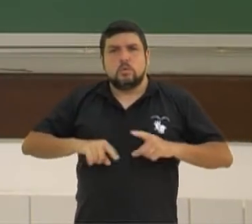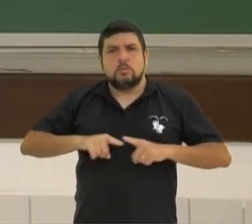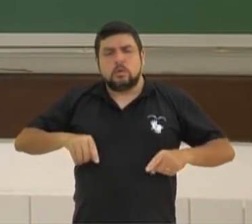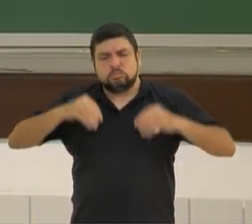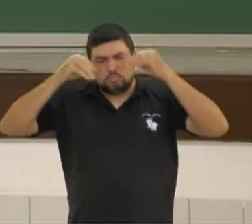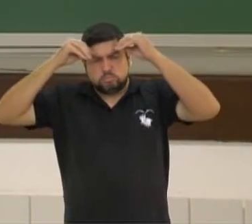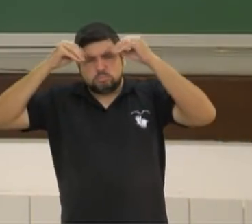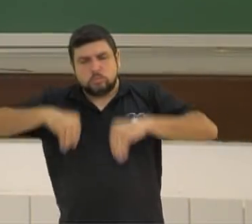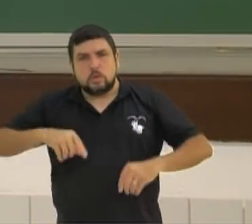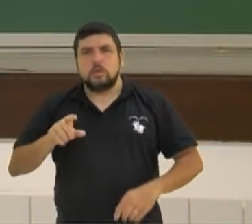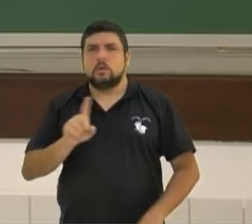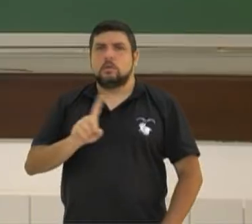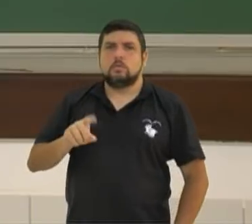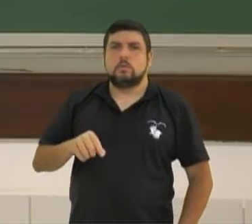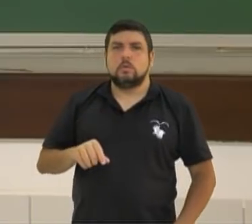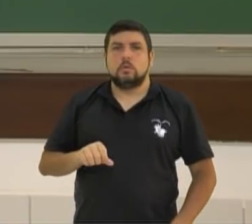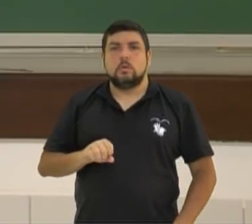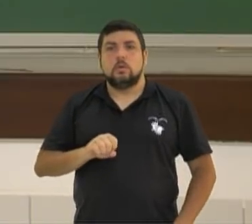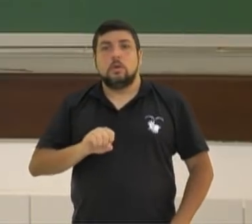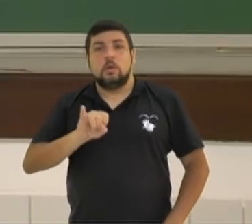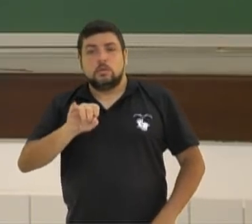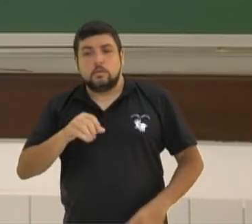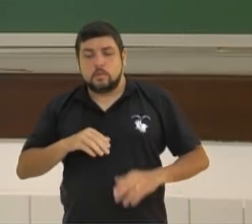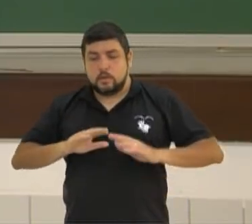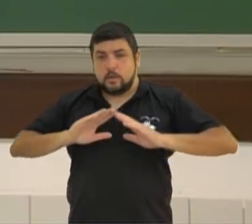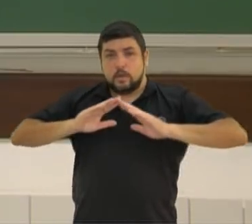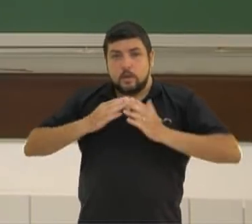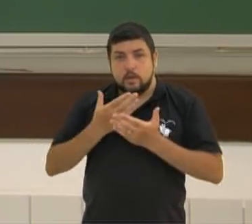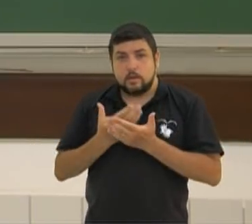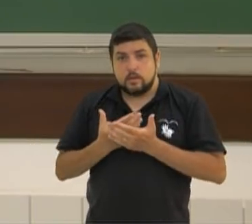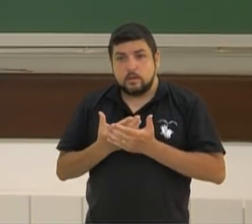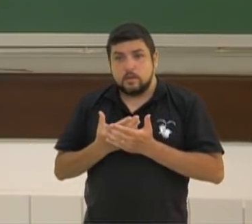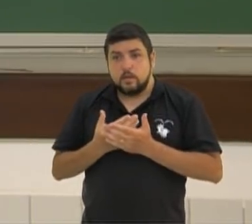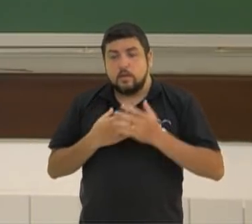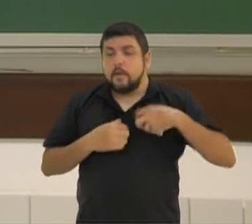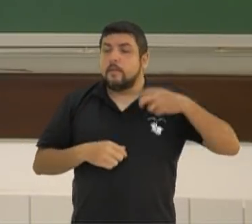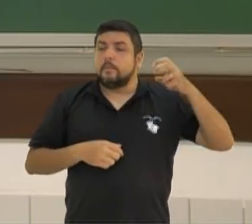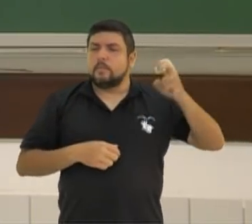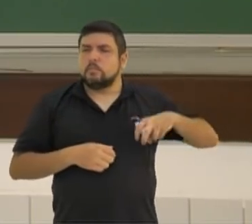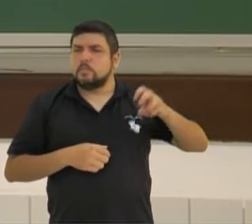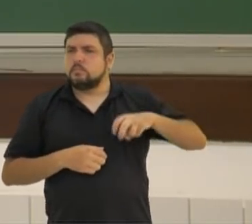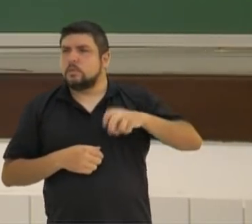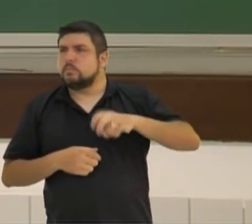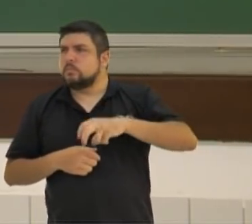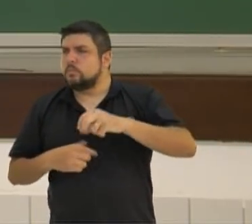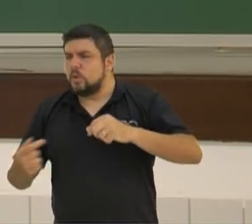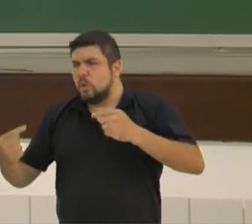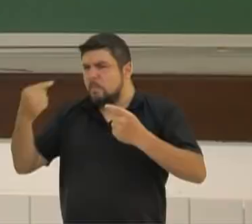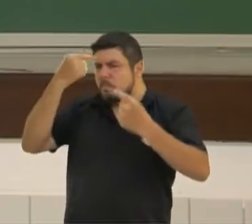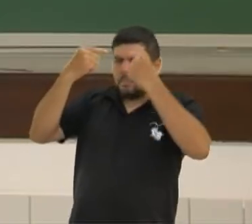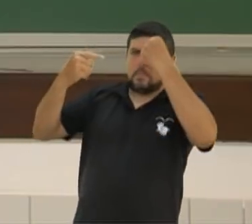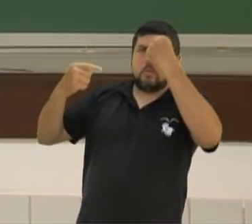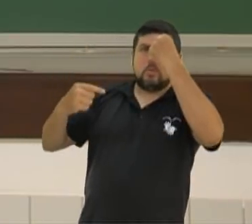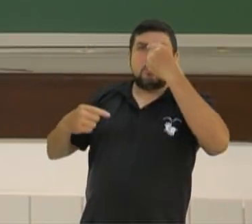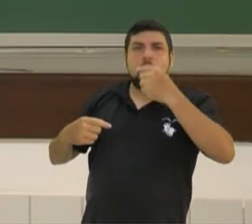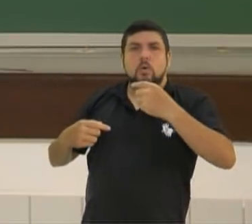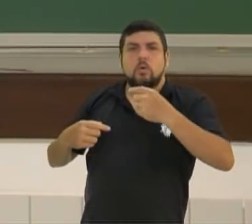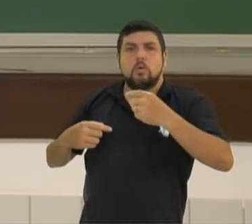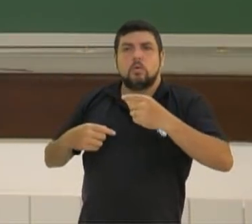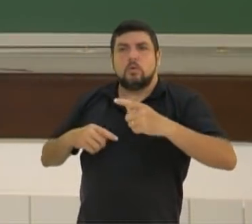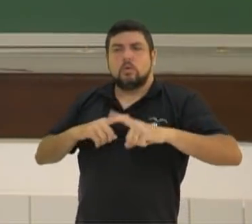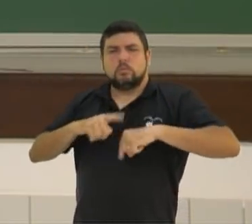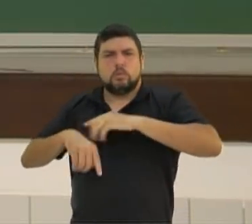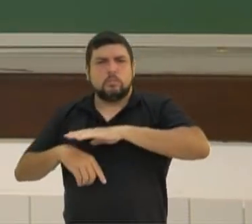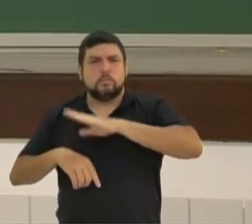garantir o direito à educação das mulheres, Malala se tornou a pessoa mais jovem a ganhar o